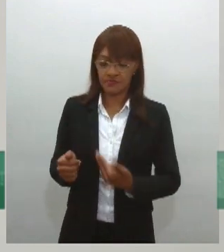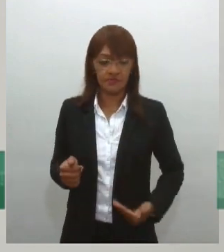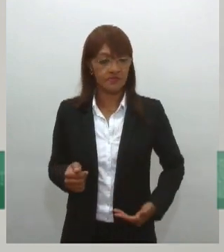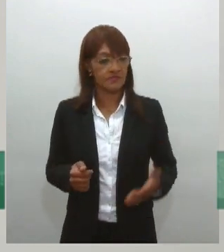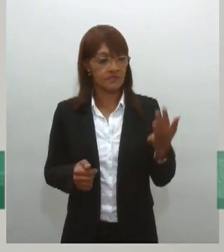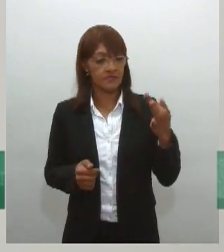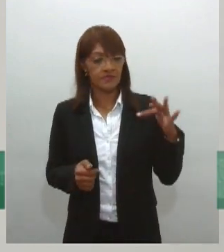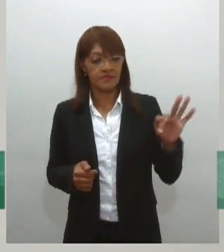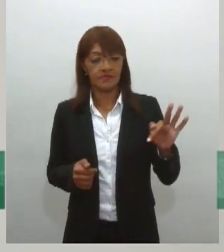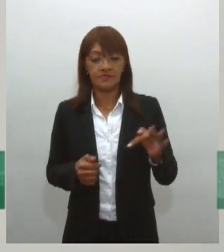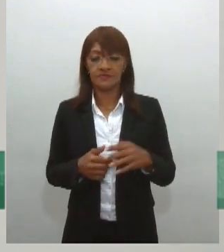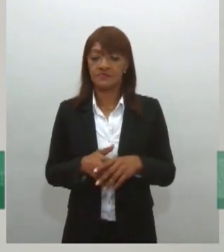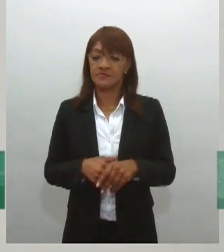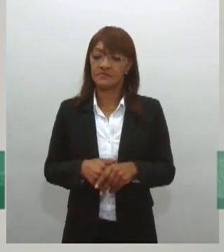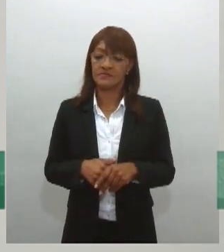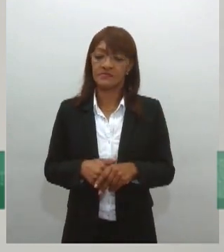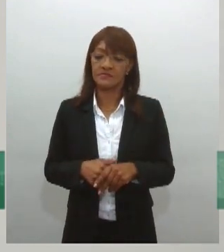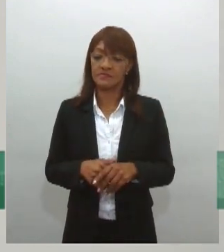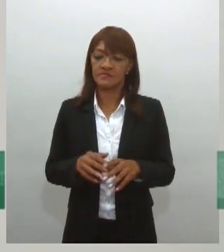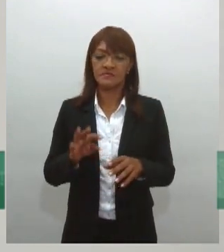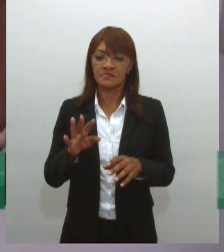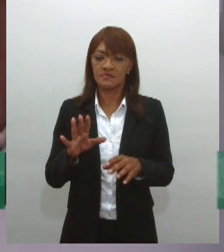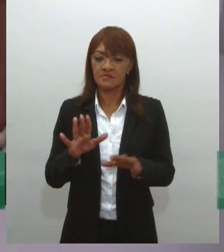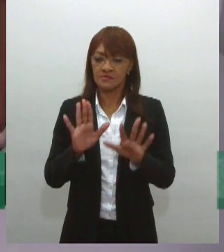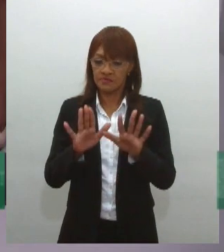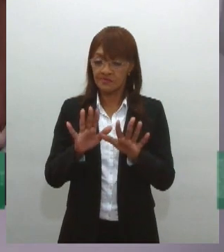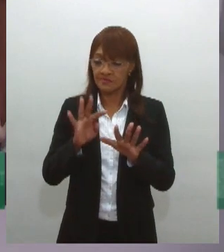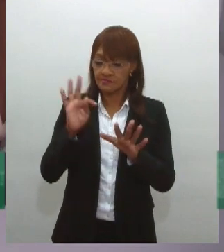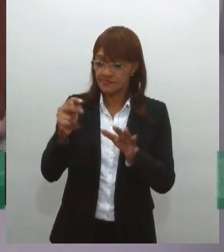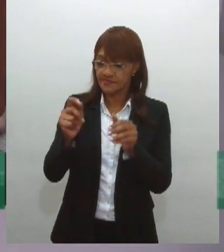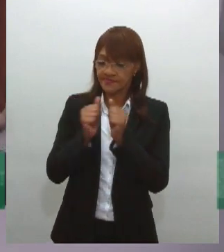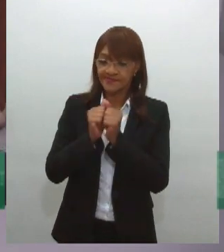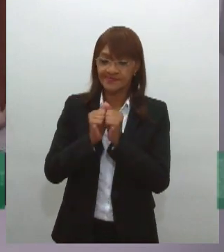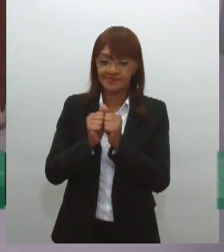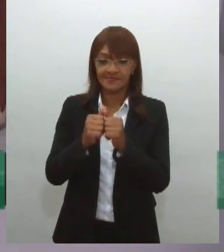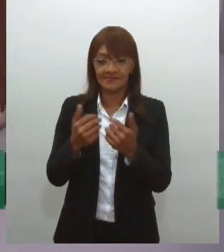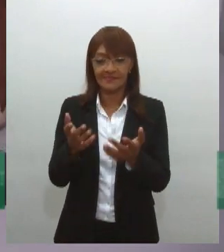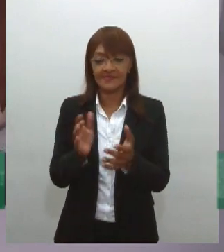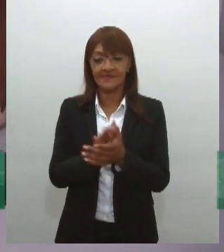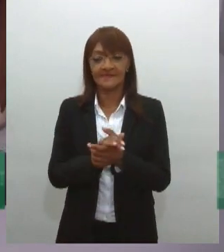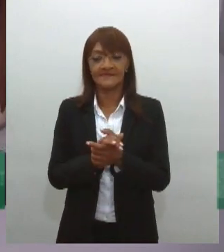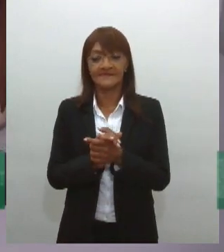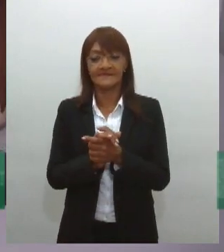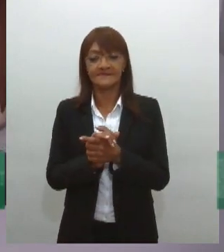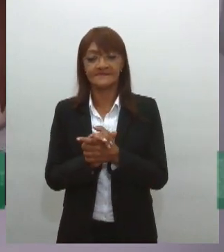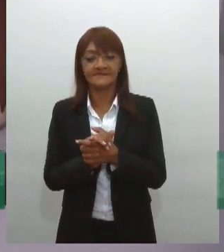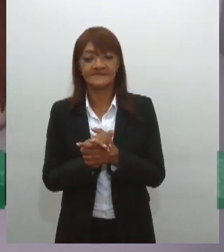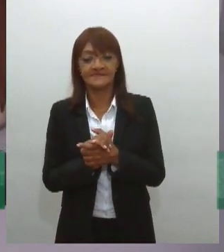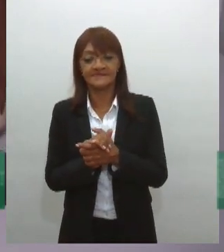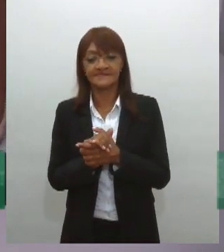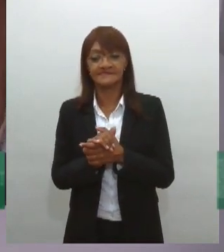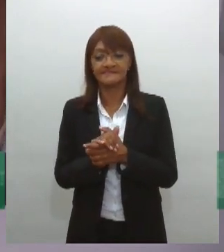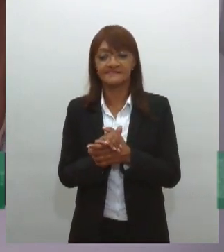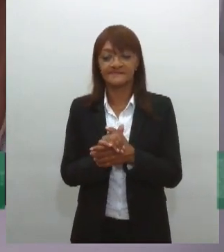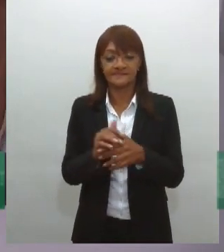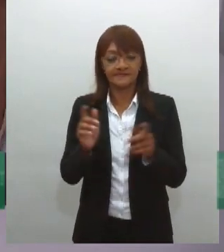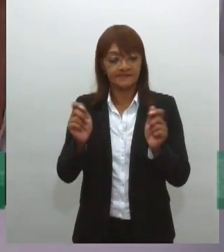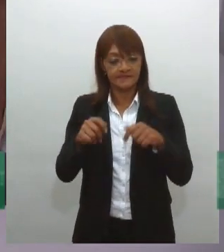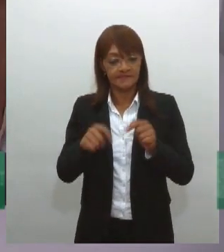aí, tudo vai juntar, vai ser tudo junto, né, Aline? Está tudo acontecendo, está tudo correndo, né? Quinta-feira,